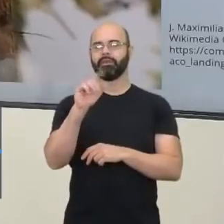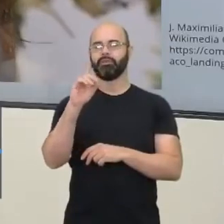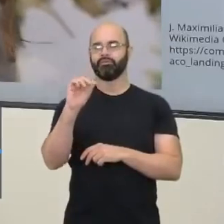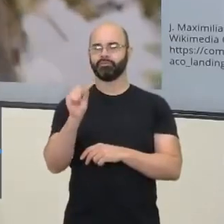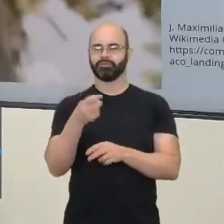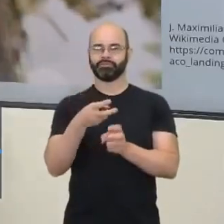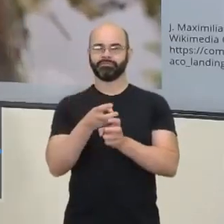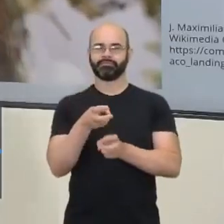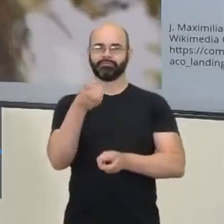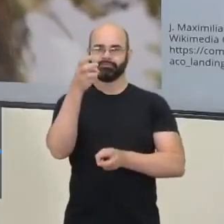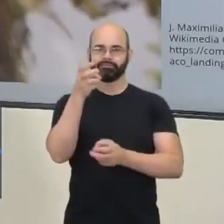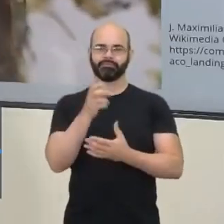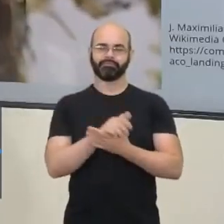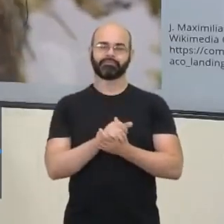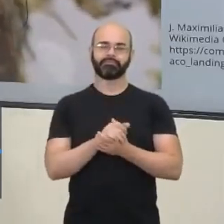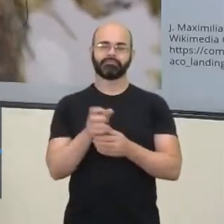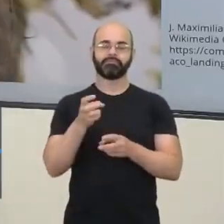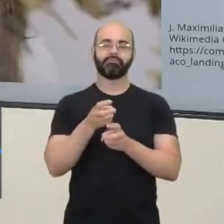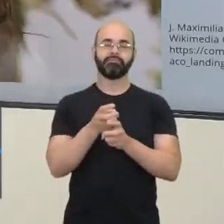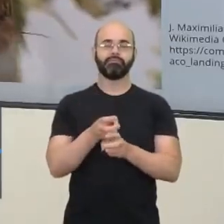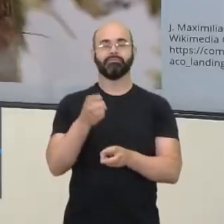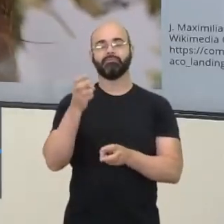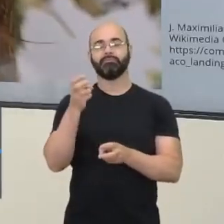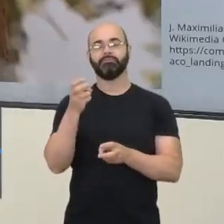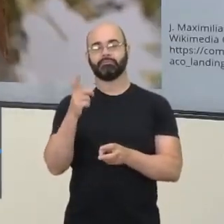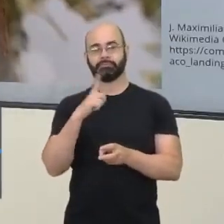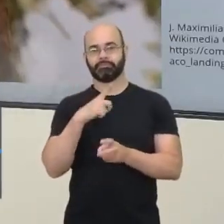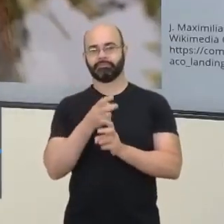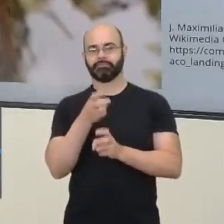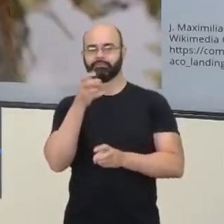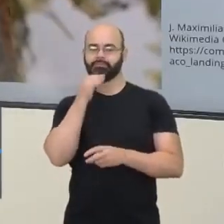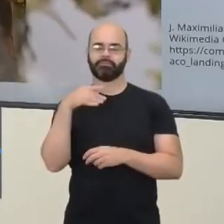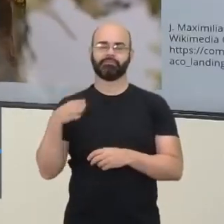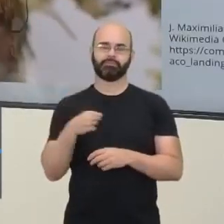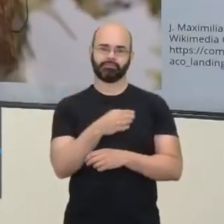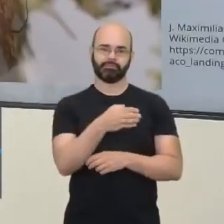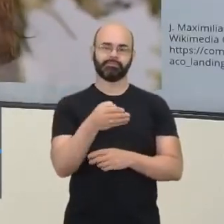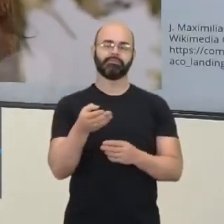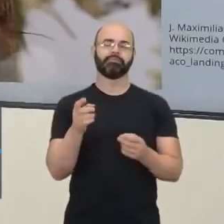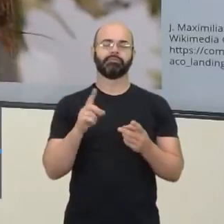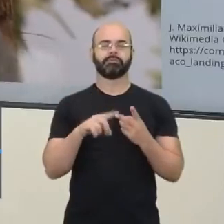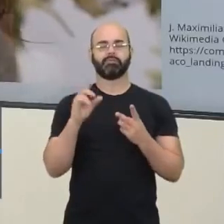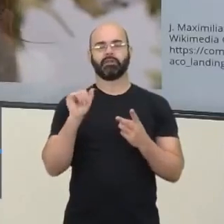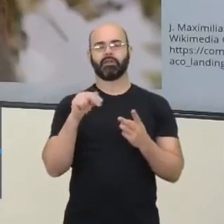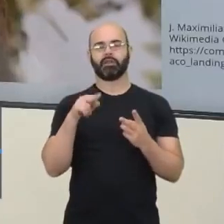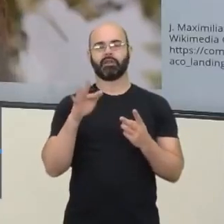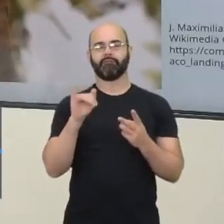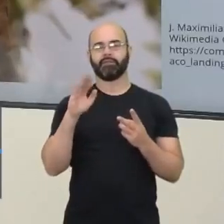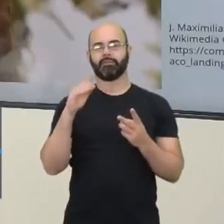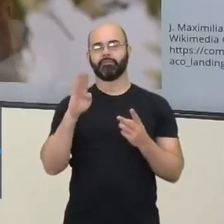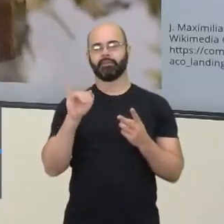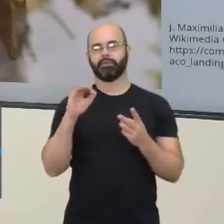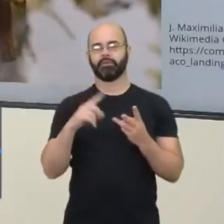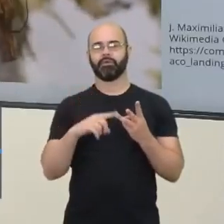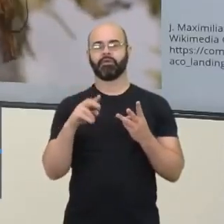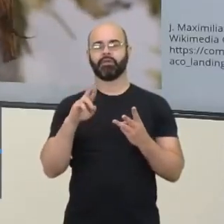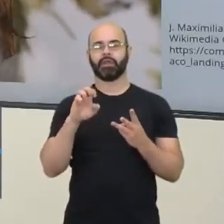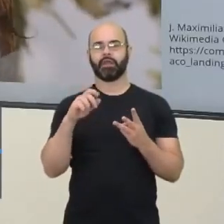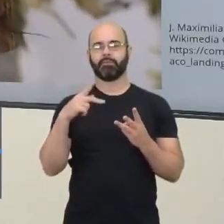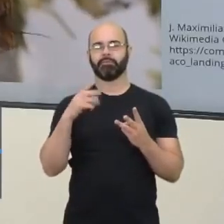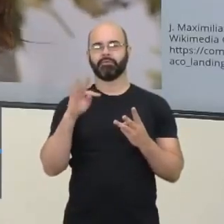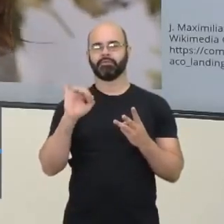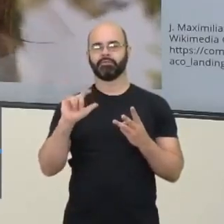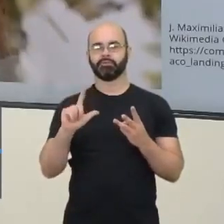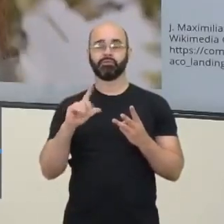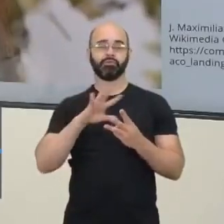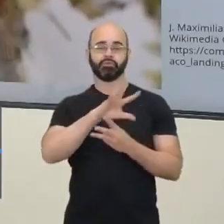né? A gente viu depois os anfíbios ali, a gente viu um peixe, na verdade, um anfíbio, e agora a gente está vendo um réptil. Todos esses a gente fala